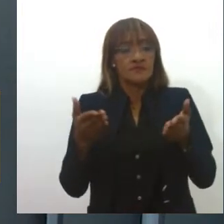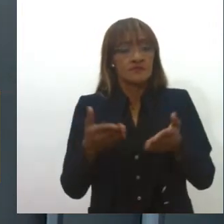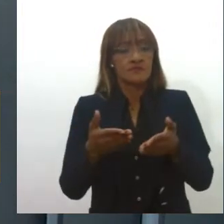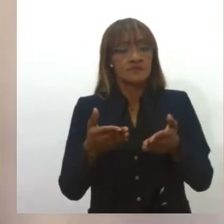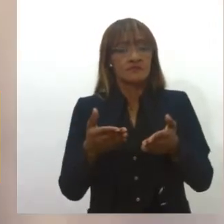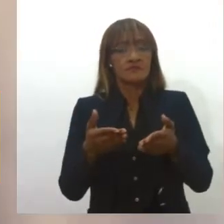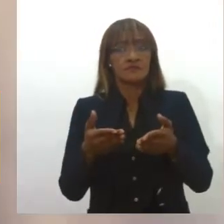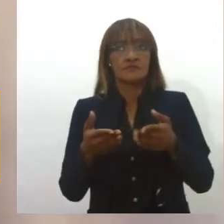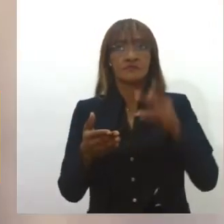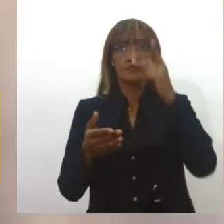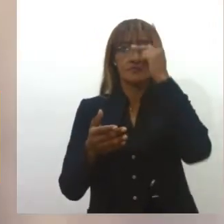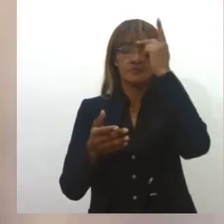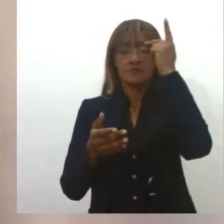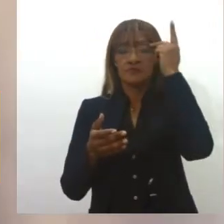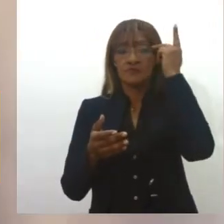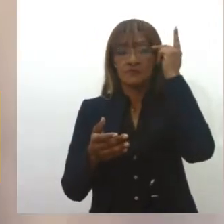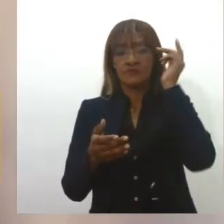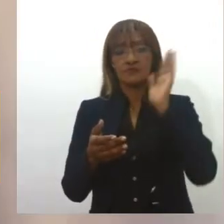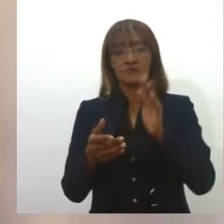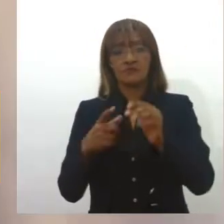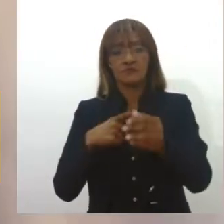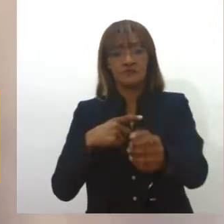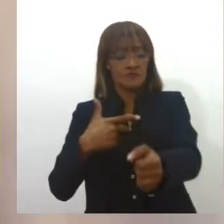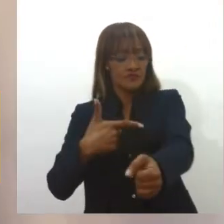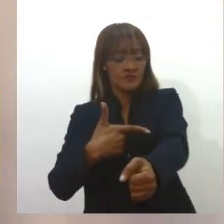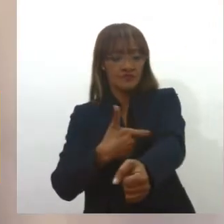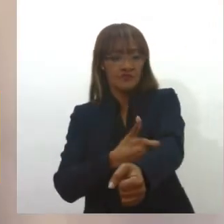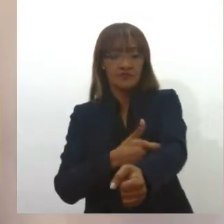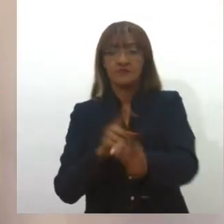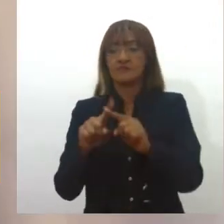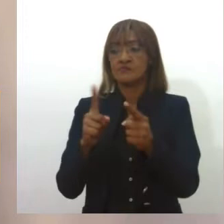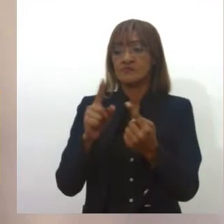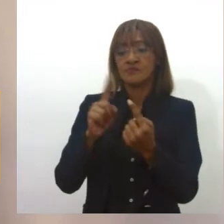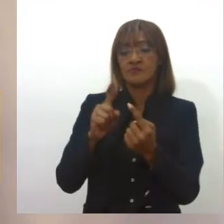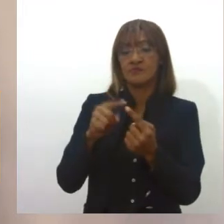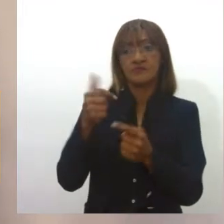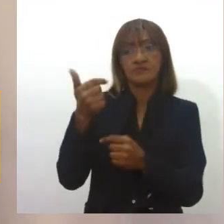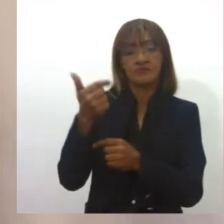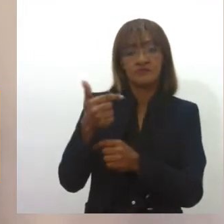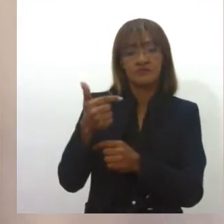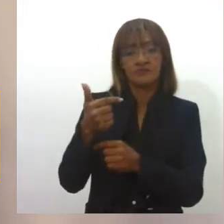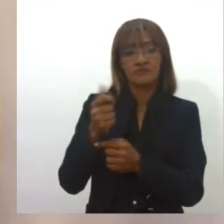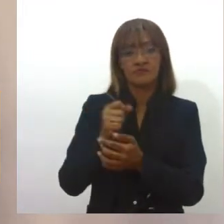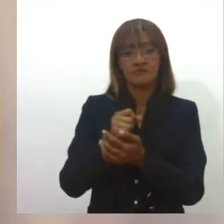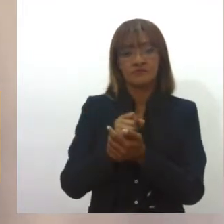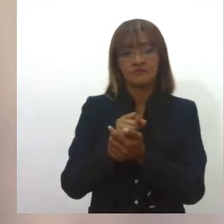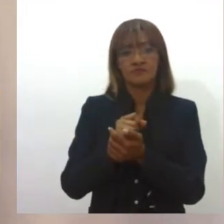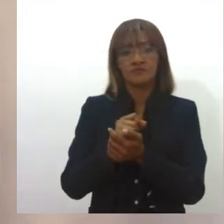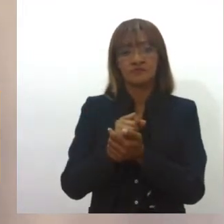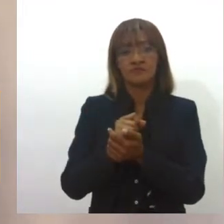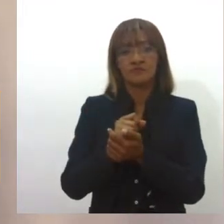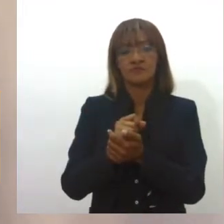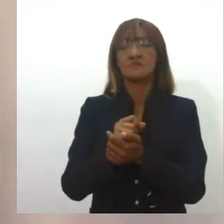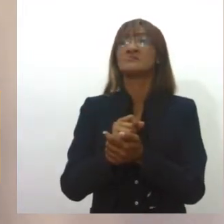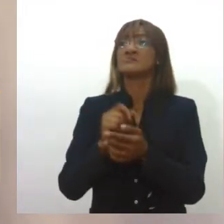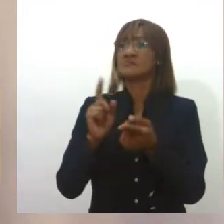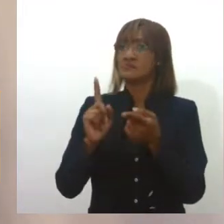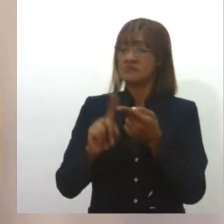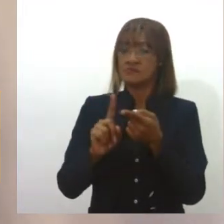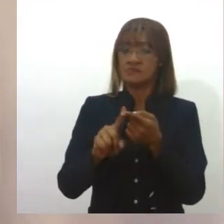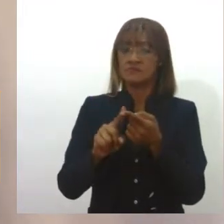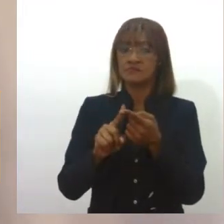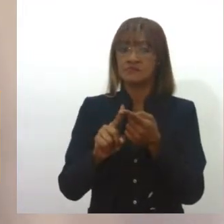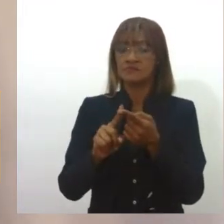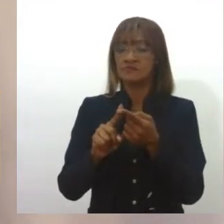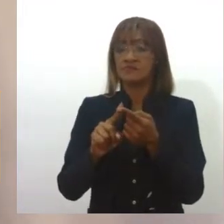o tratamento é insulina, né? Mas o diabetes tipo 2, você tem que fazer... também no diabetes 1, mas no diabetes 2, um